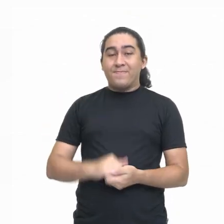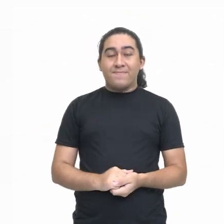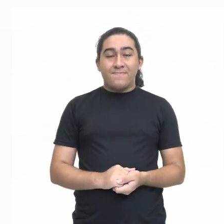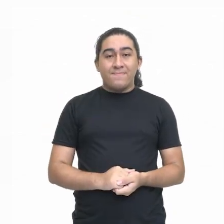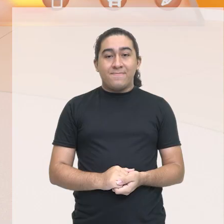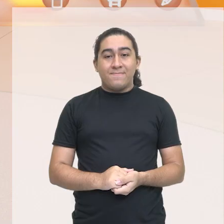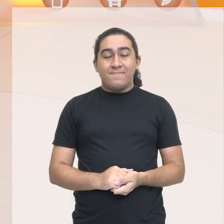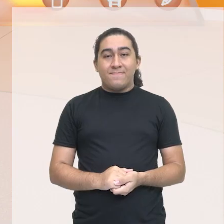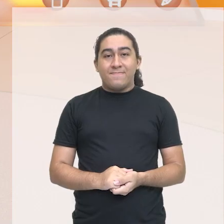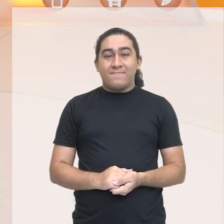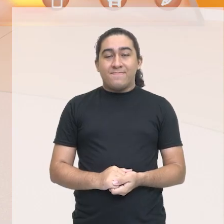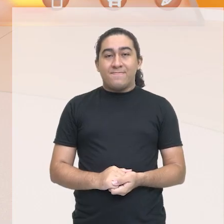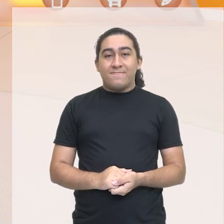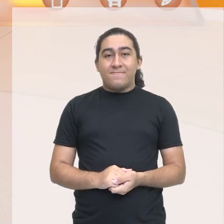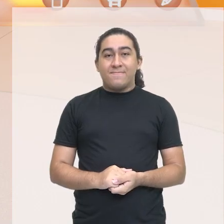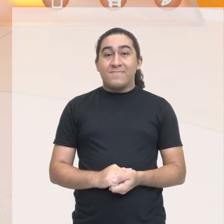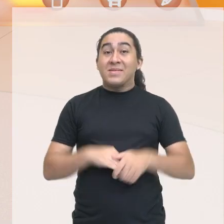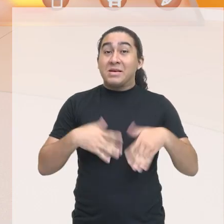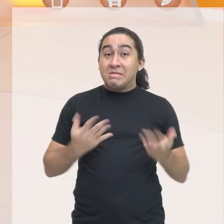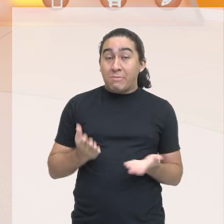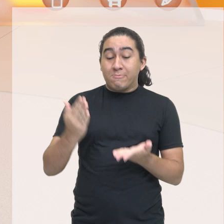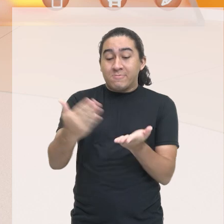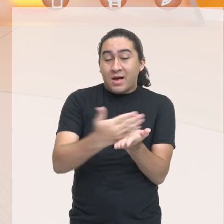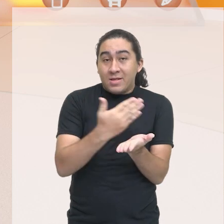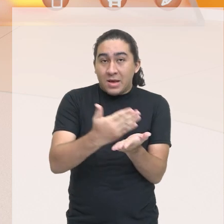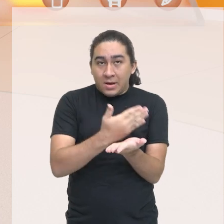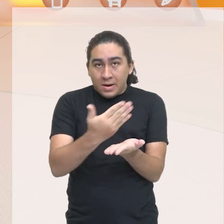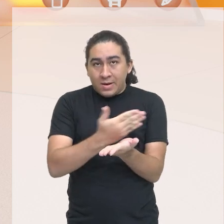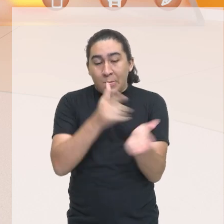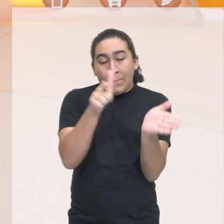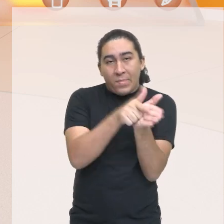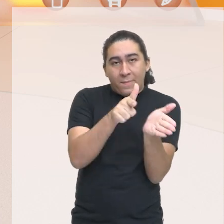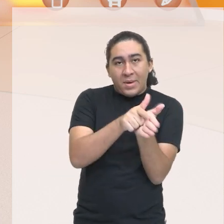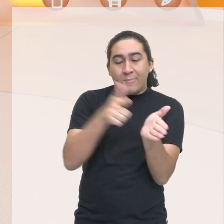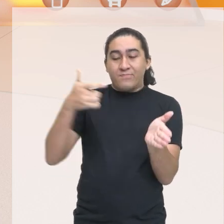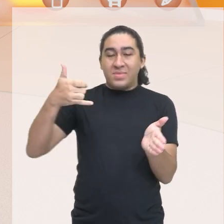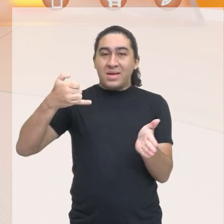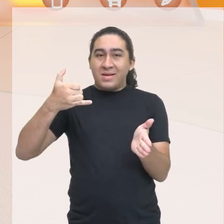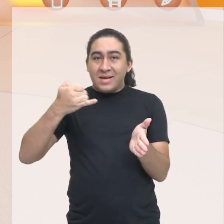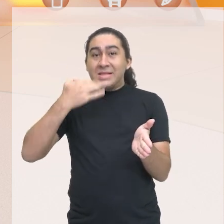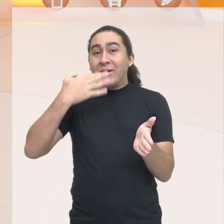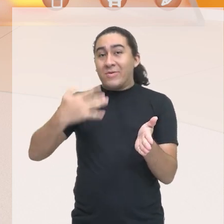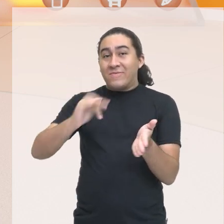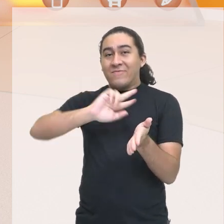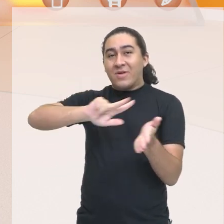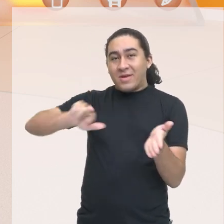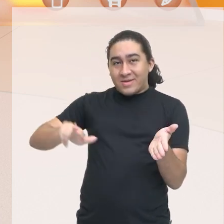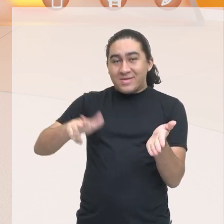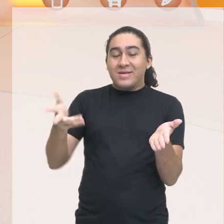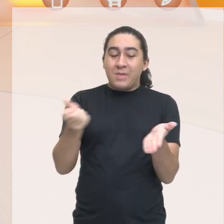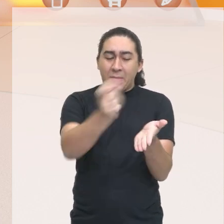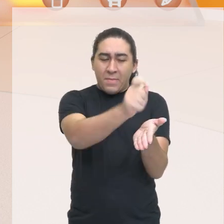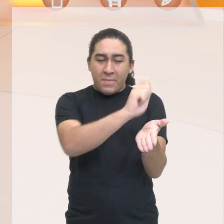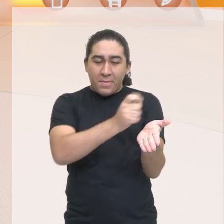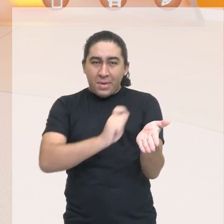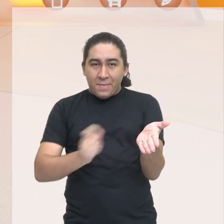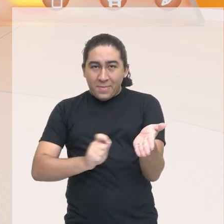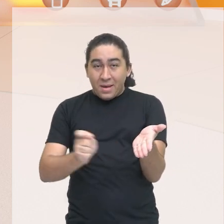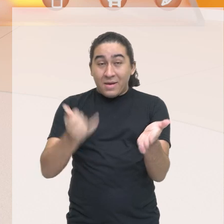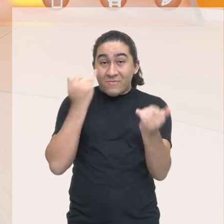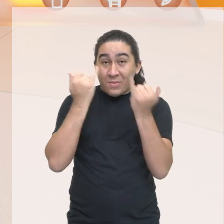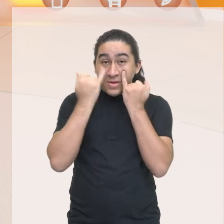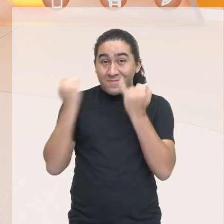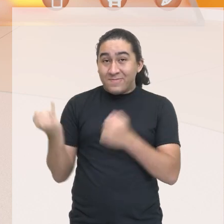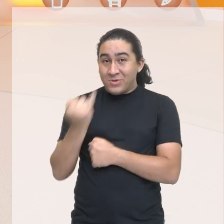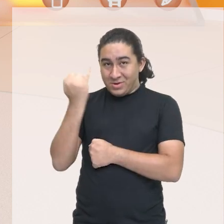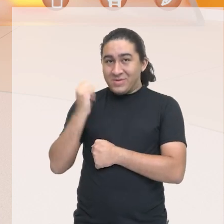Índia. Já separe seu caderno, suas canetas coloridas e tome nota dos